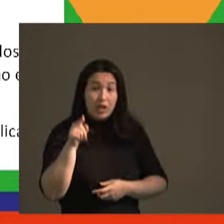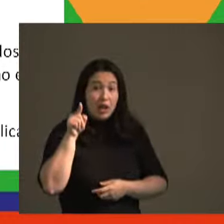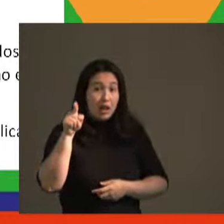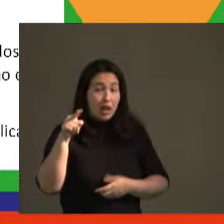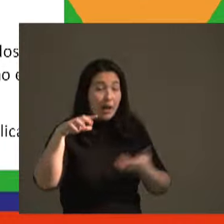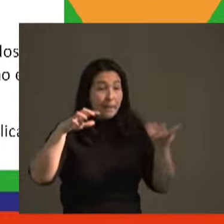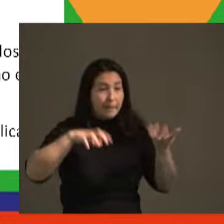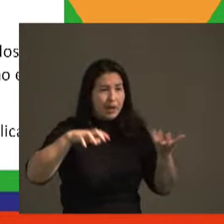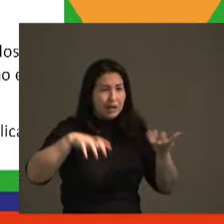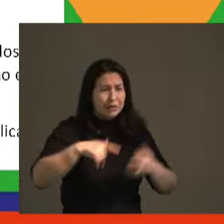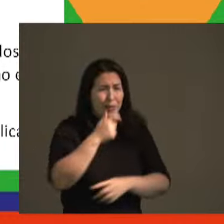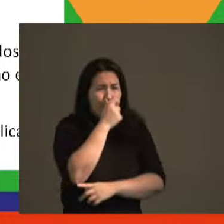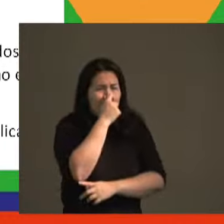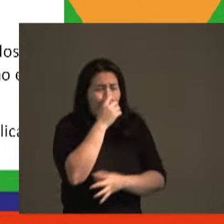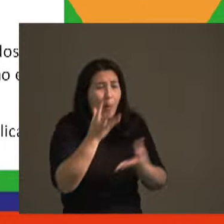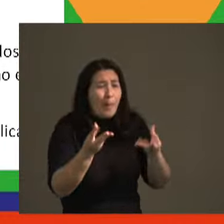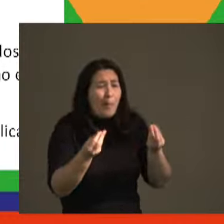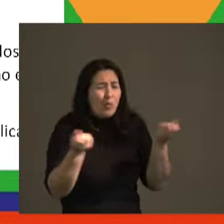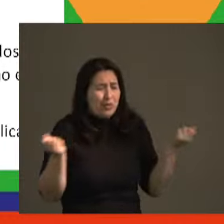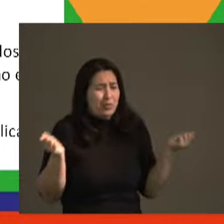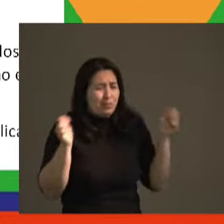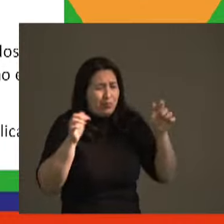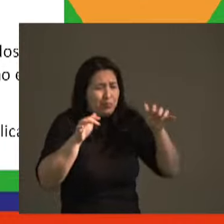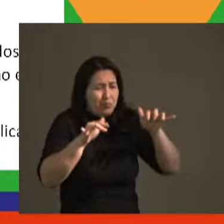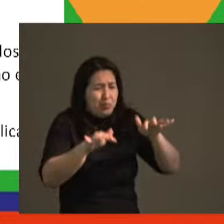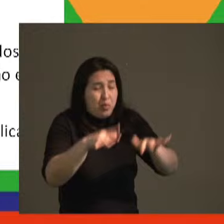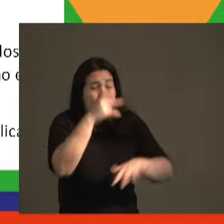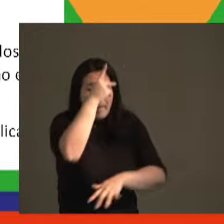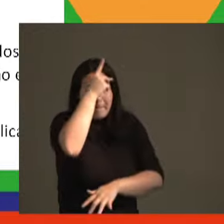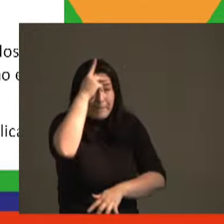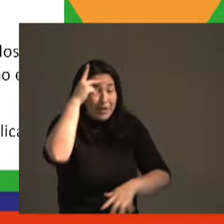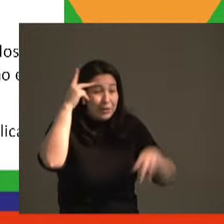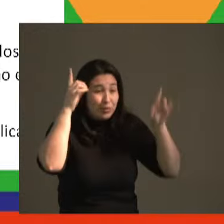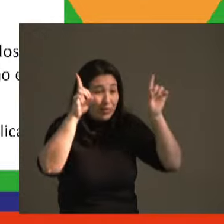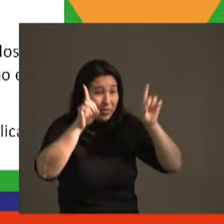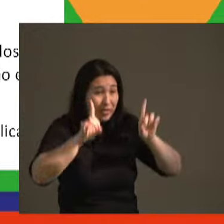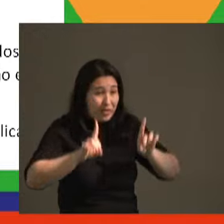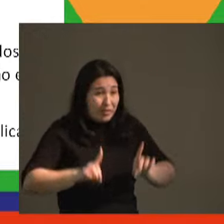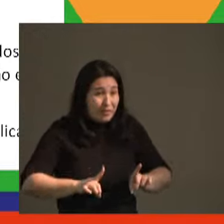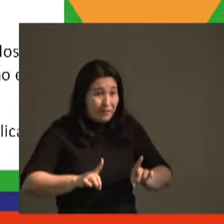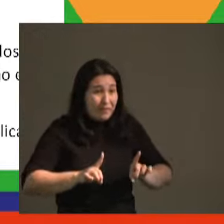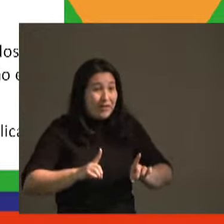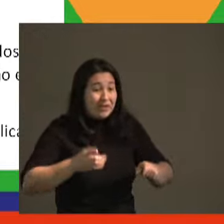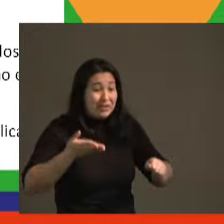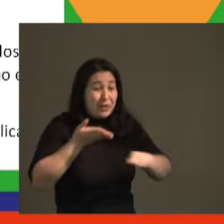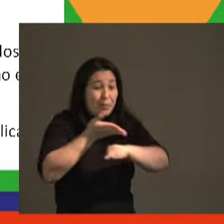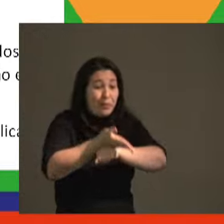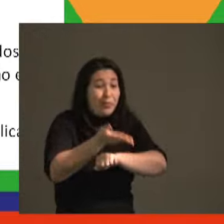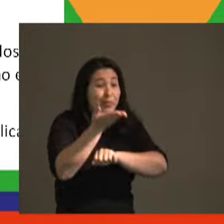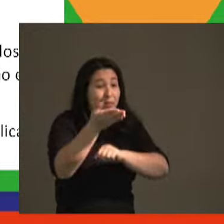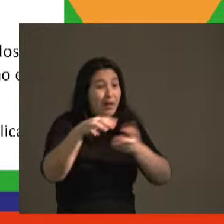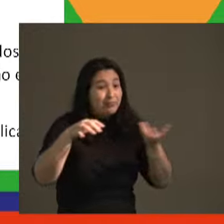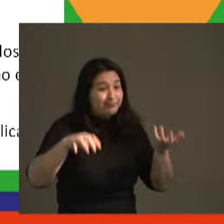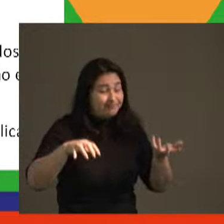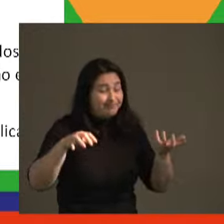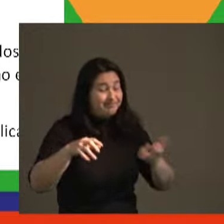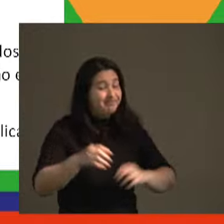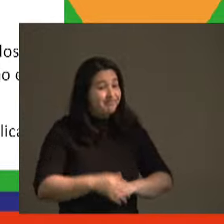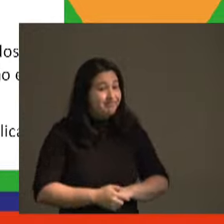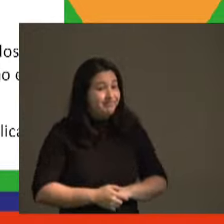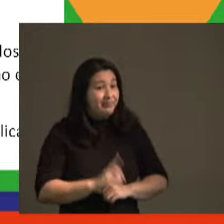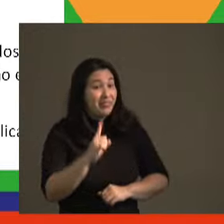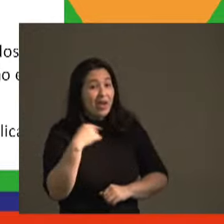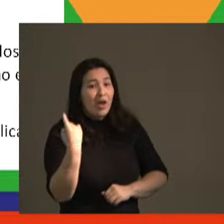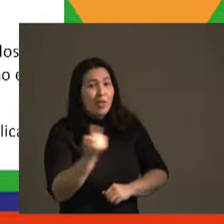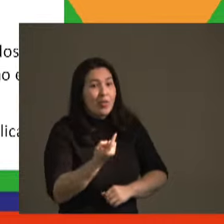Planalto lotado, acho que é a maior quantidade de pessoas com deficiência já recebida ali no Palácio do Planalto. E nós